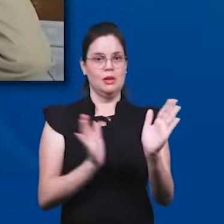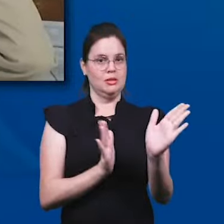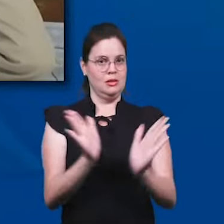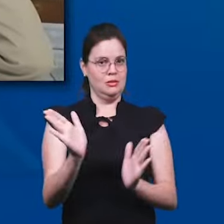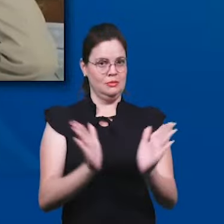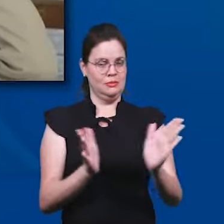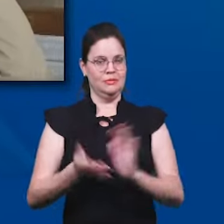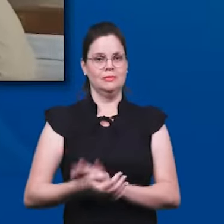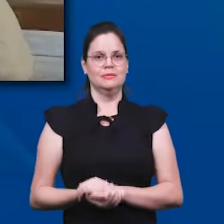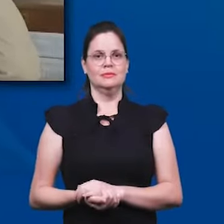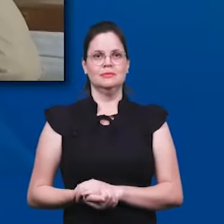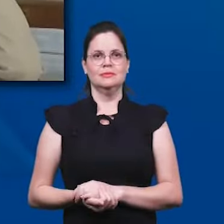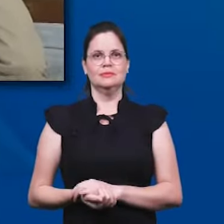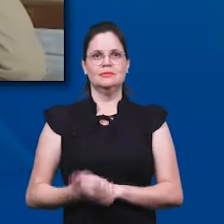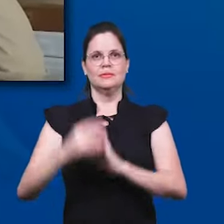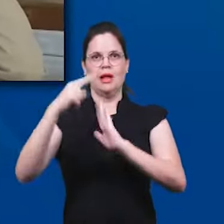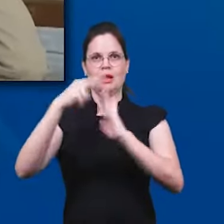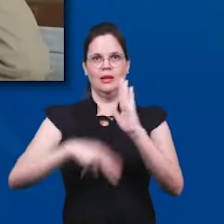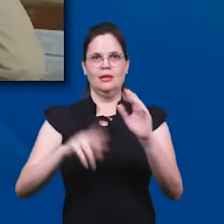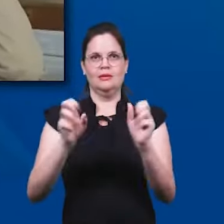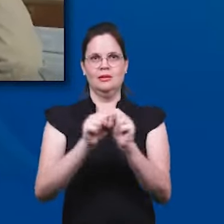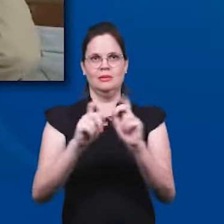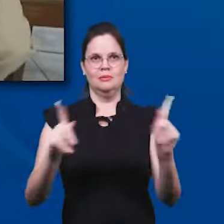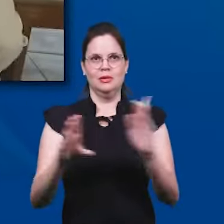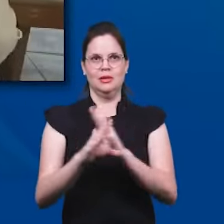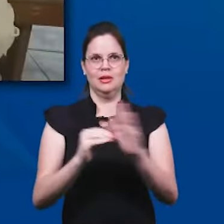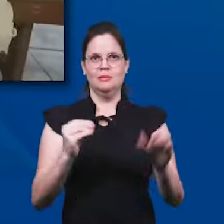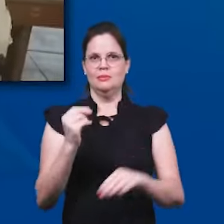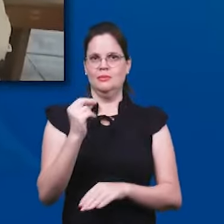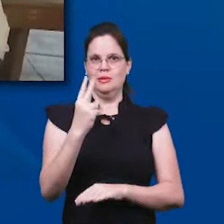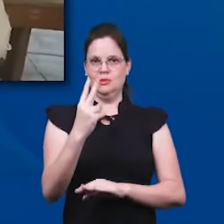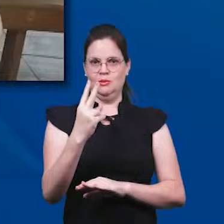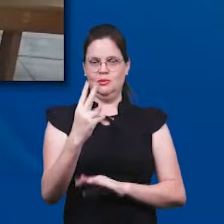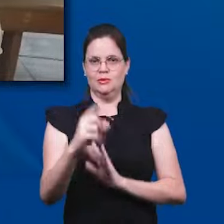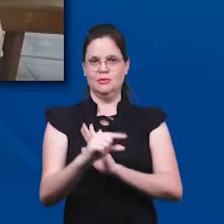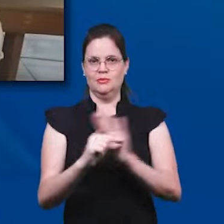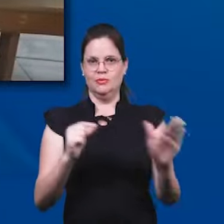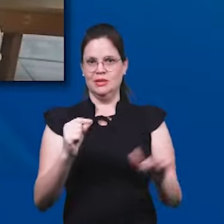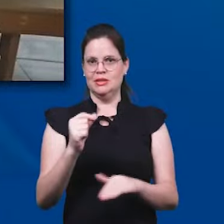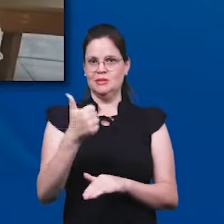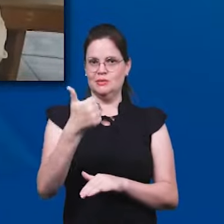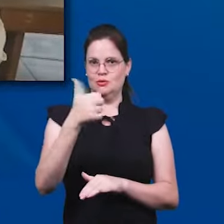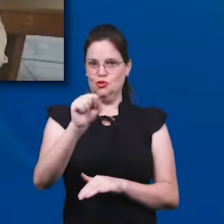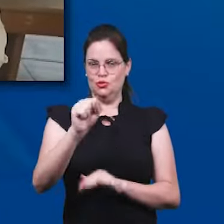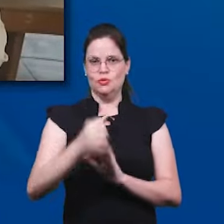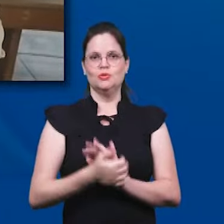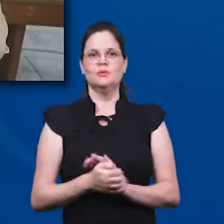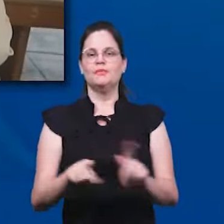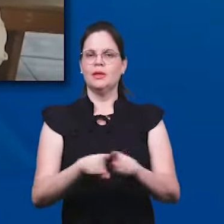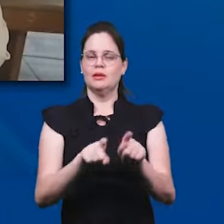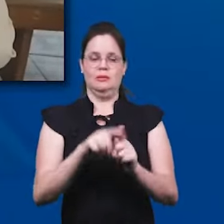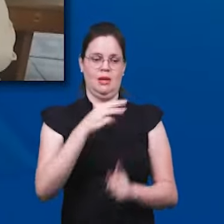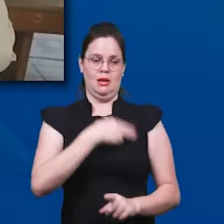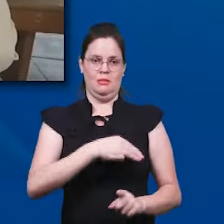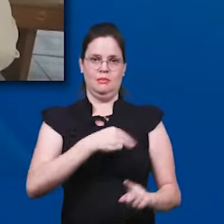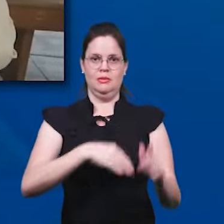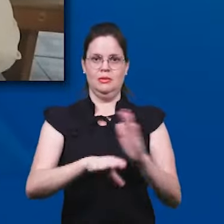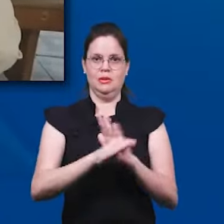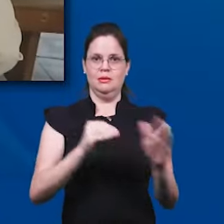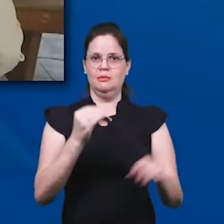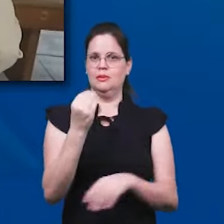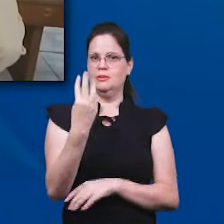de acessibilidade. Lendo Apocalipse, capítulo 2, verso 18, e